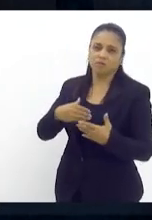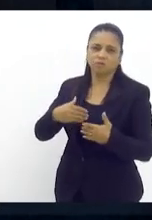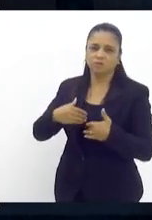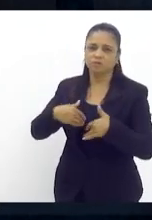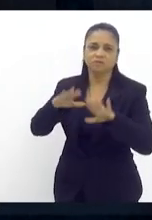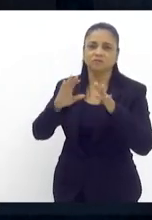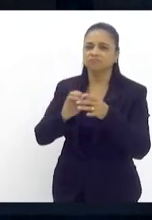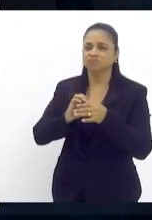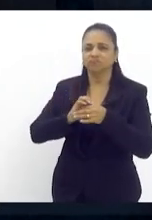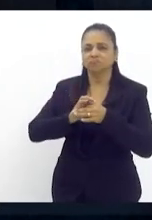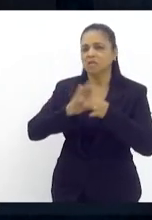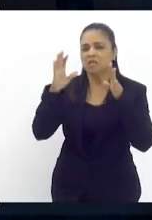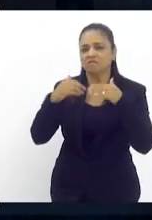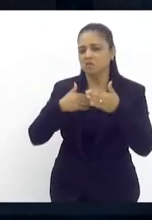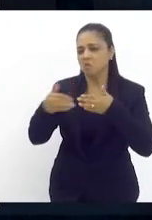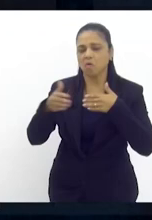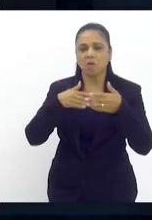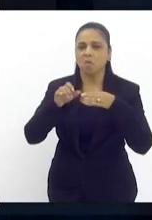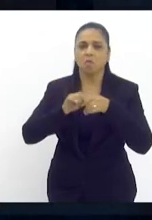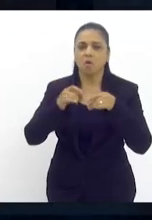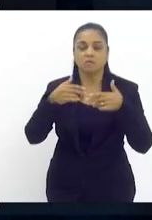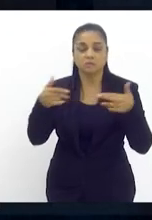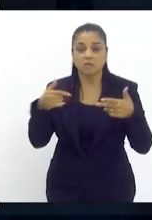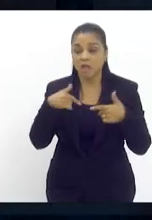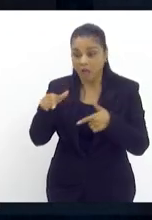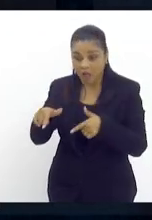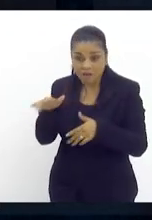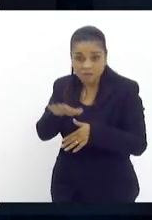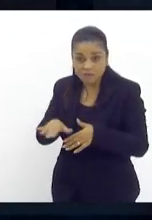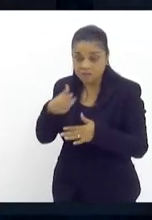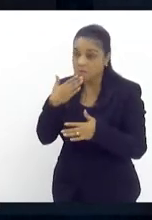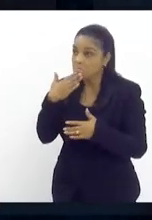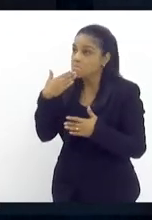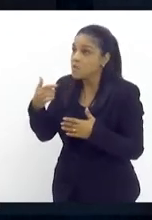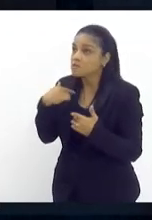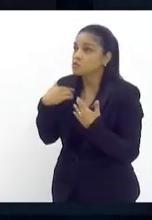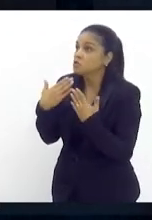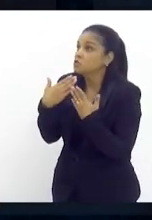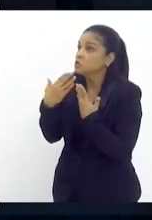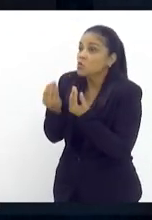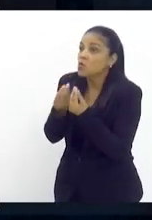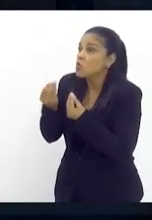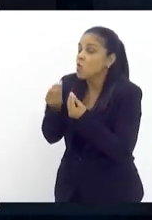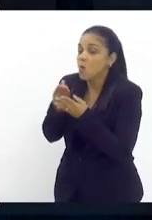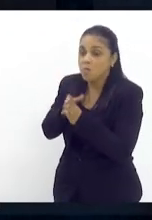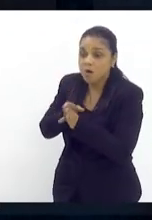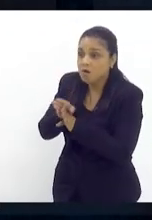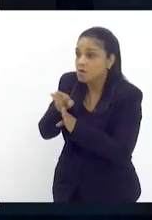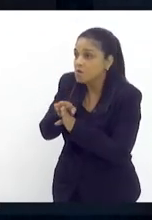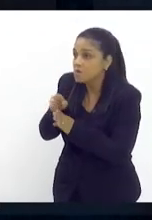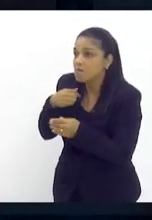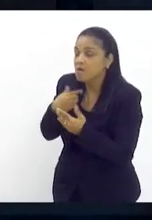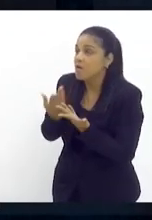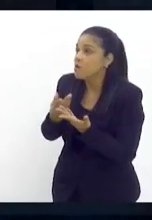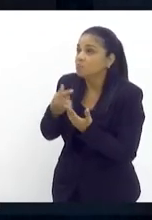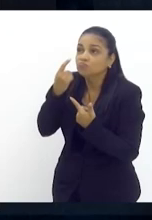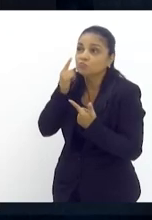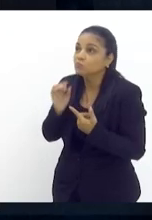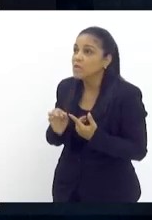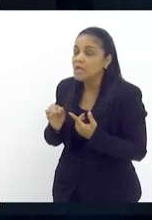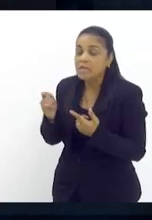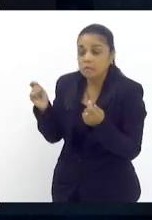que você quer. E a criança clama, ela pede, pelo amor de Deus, me diz o que eu tenho que fazer, porque eu não sei o que eu tenho que fazer. Eu não